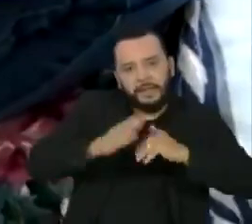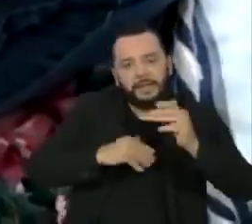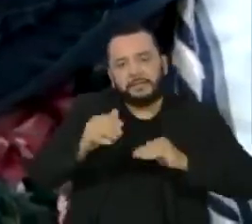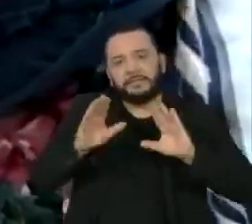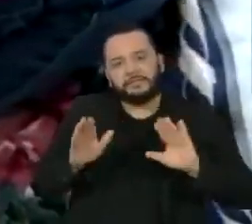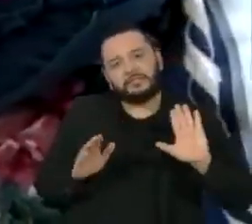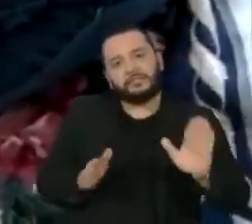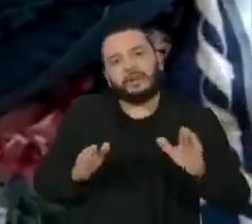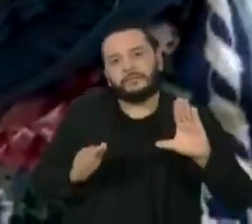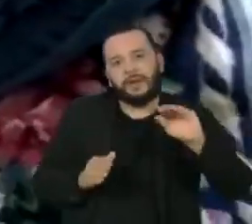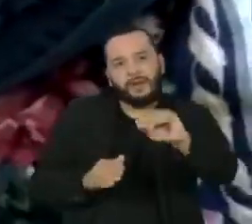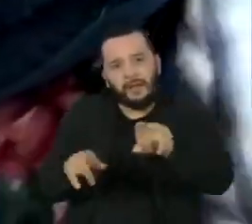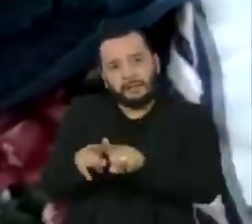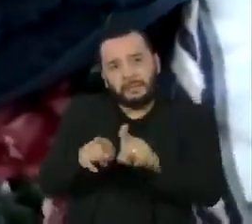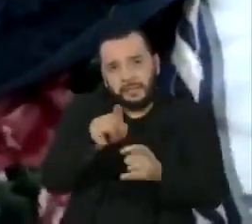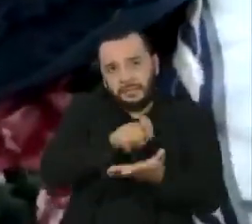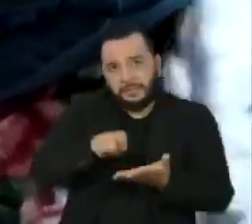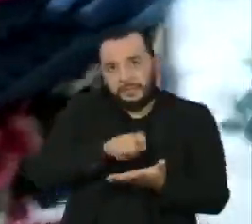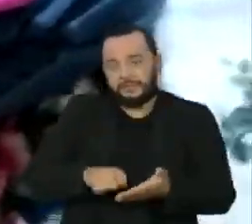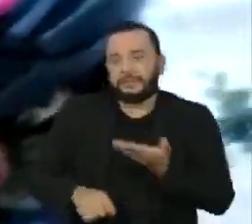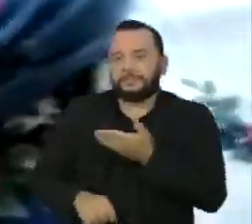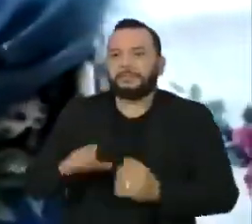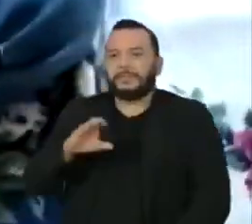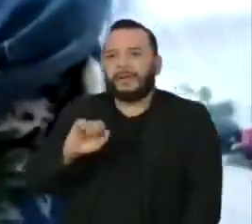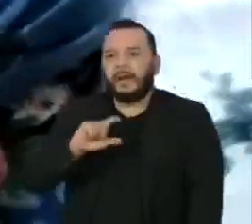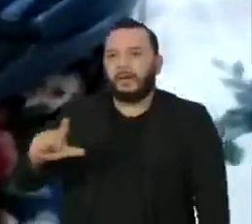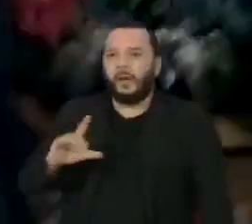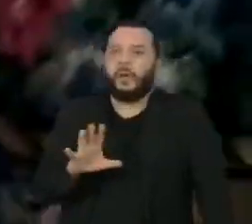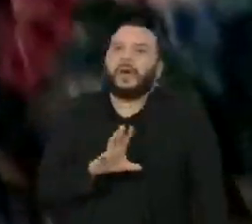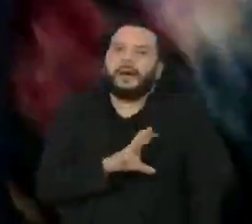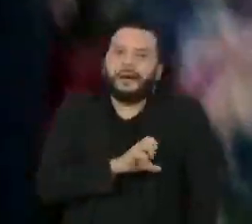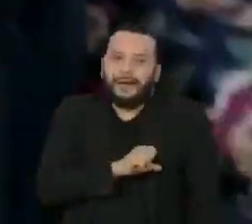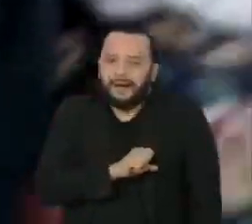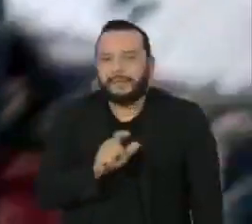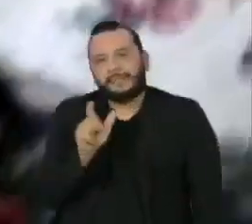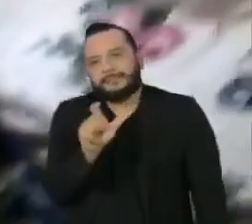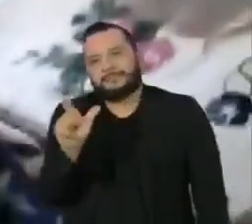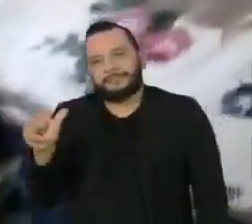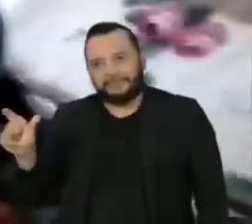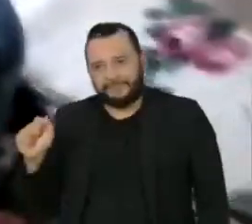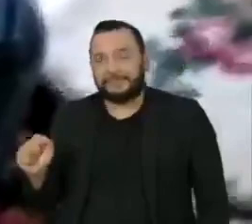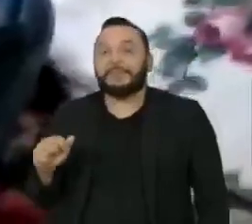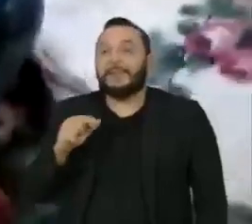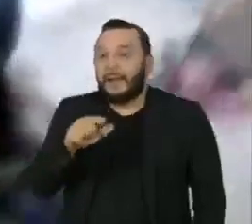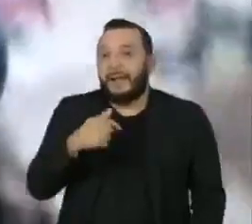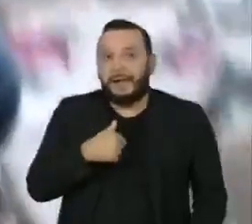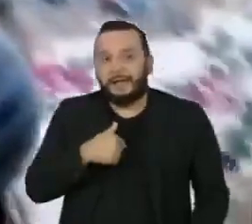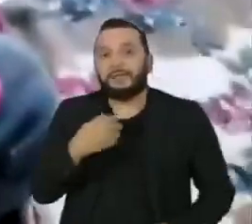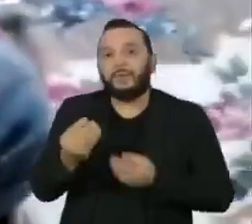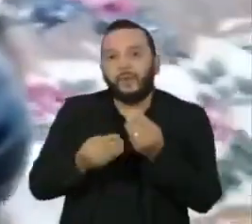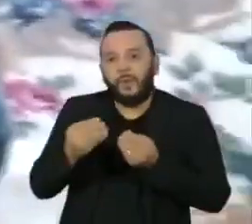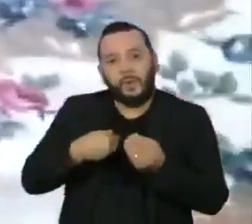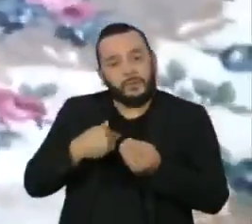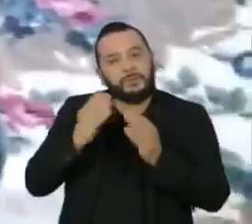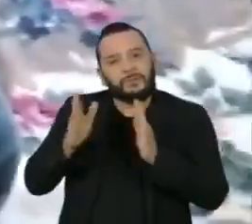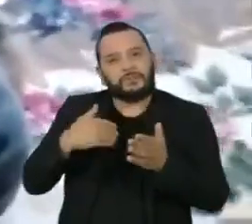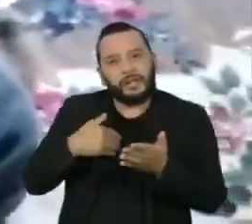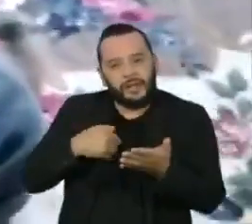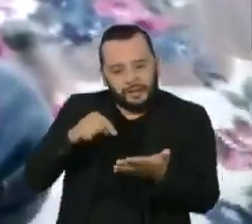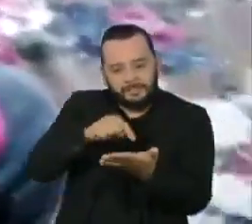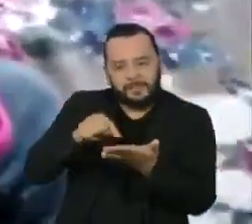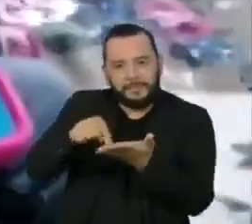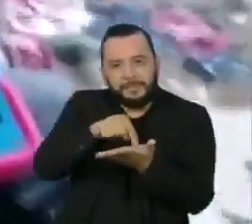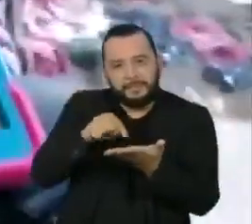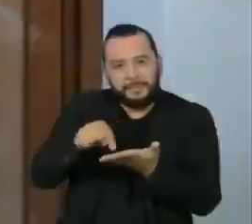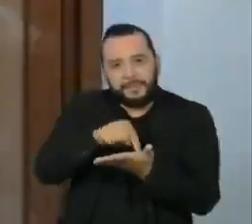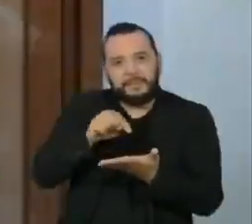Como toda boa pedagoga, Carol é amante das palavras. Na maior parte do tempo, ela se comunica por meio da escrita, com a ajuda